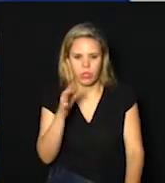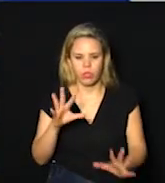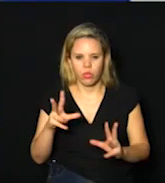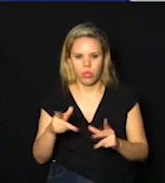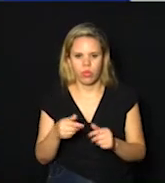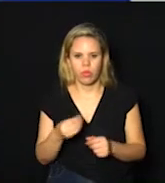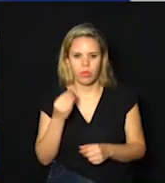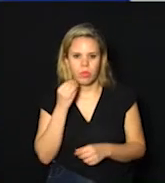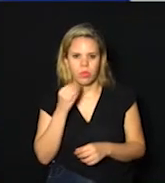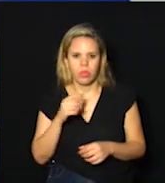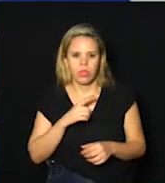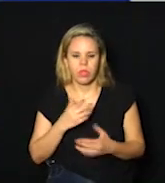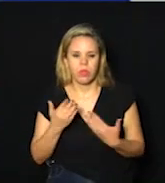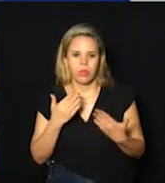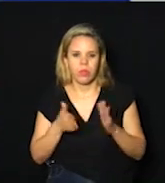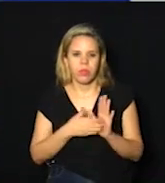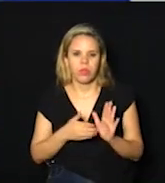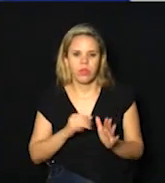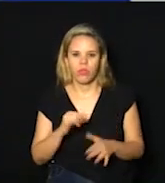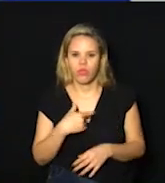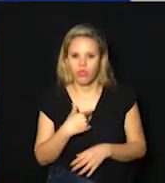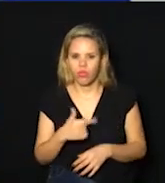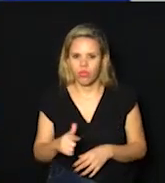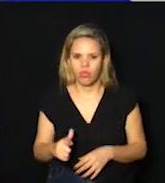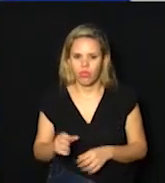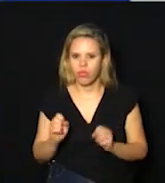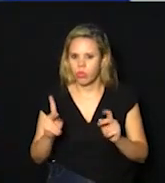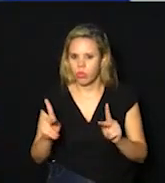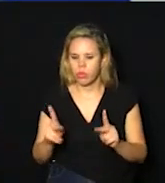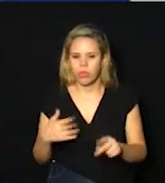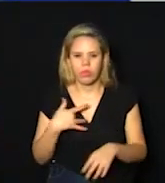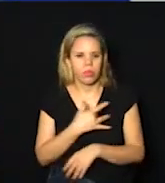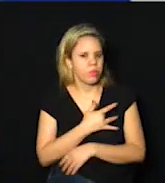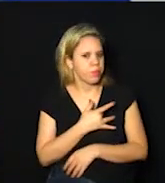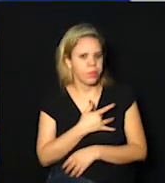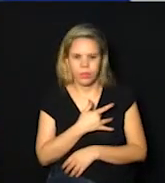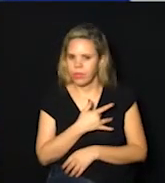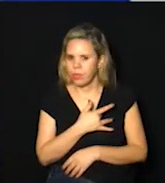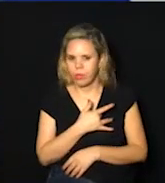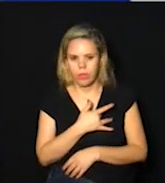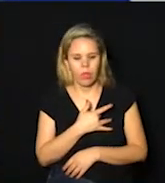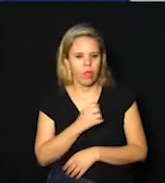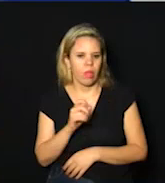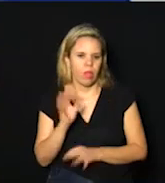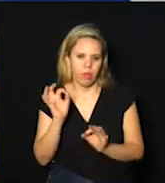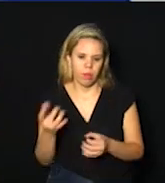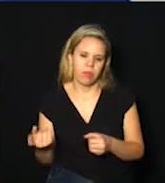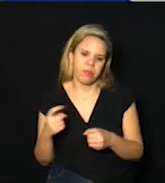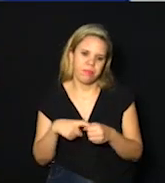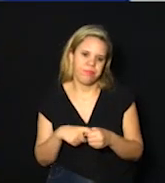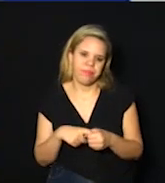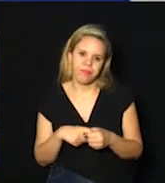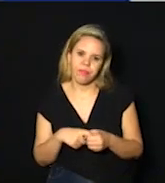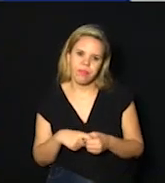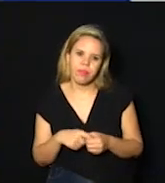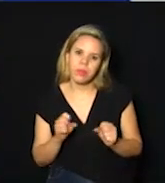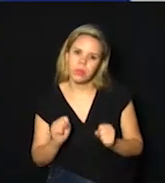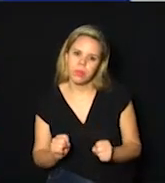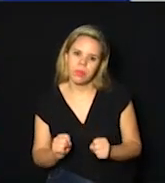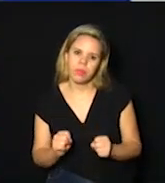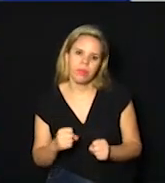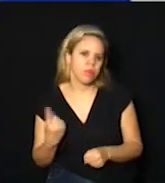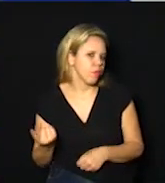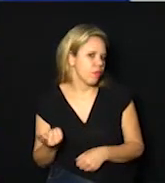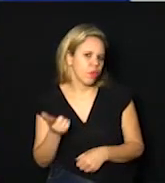possibilidades estão na mesa. Se eu não tiver um ok da saúde, que está ok para voltar, pode ser que nós